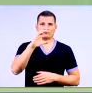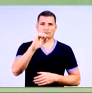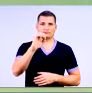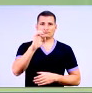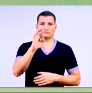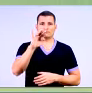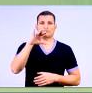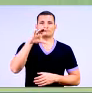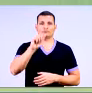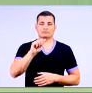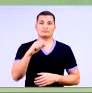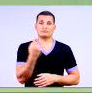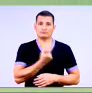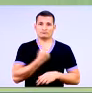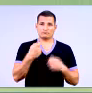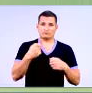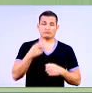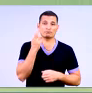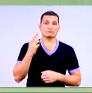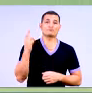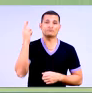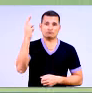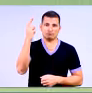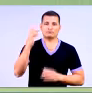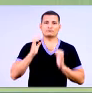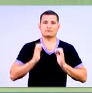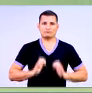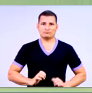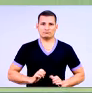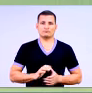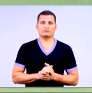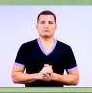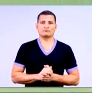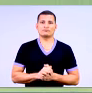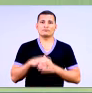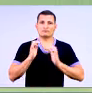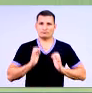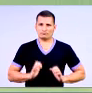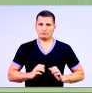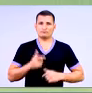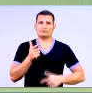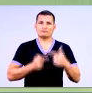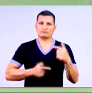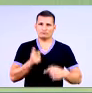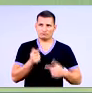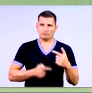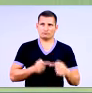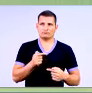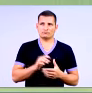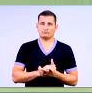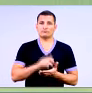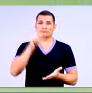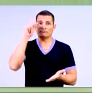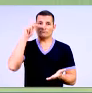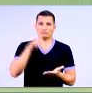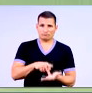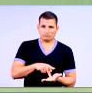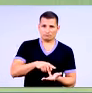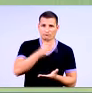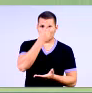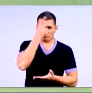que decidir sermos éticos. Uma ética política se pretende verdadeiramente humana,